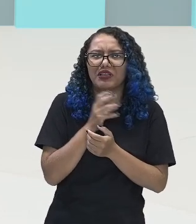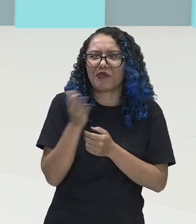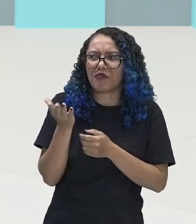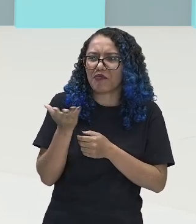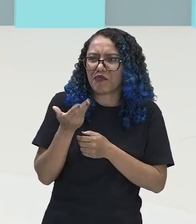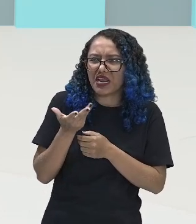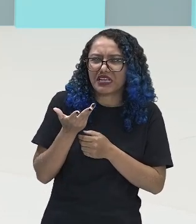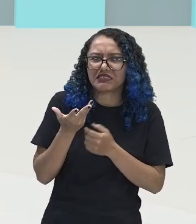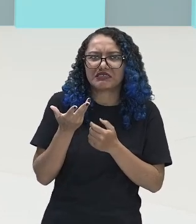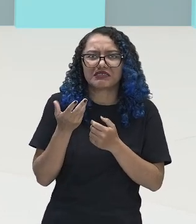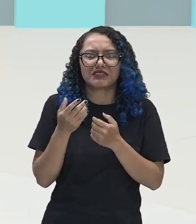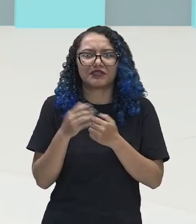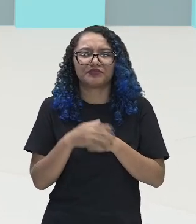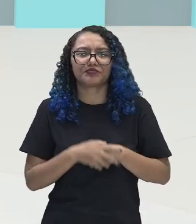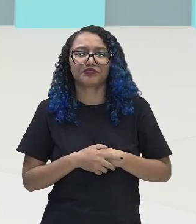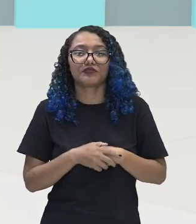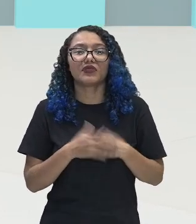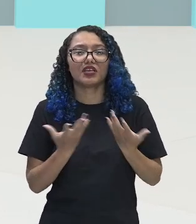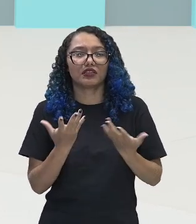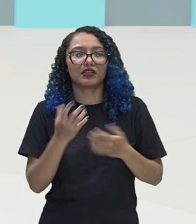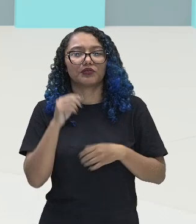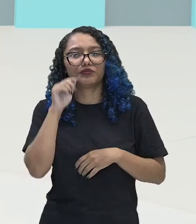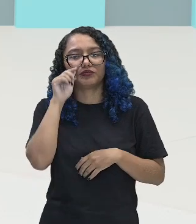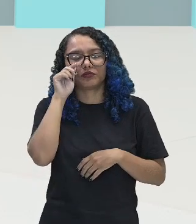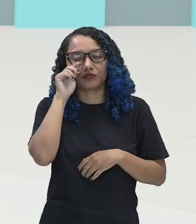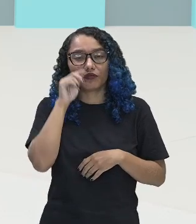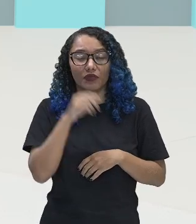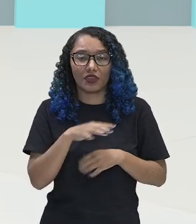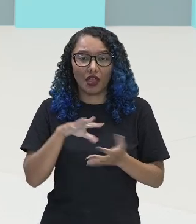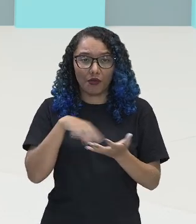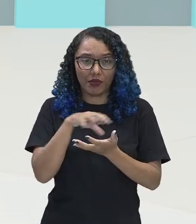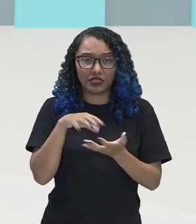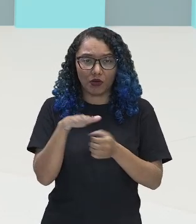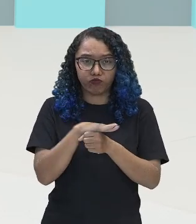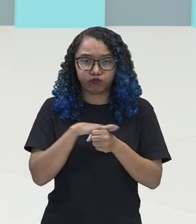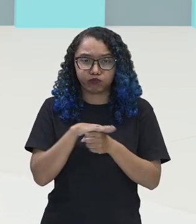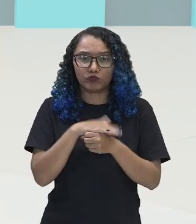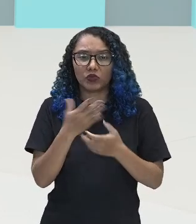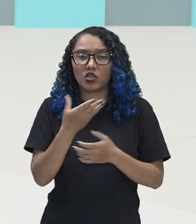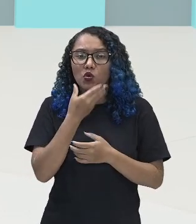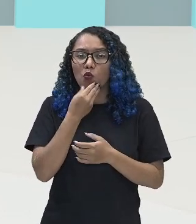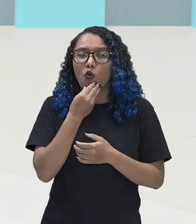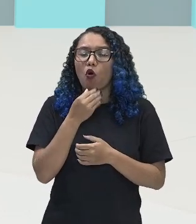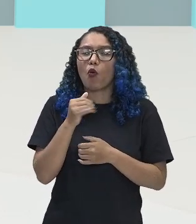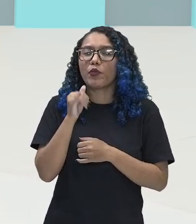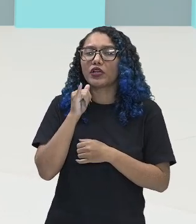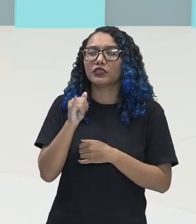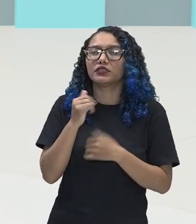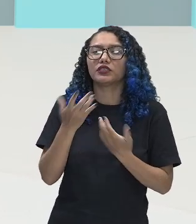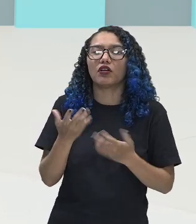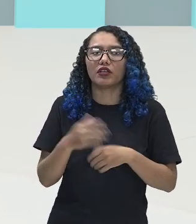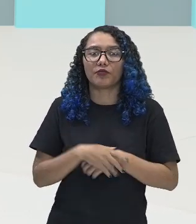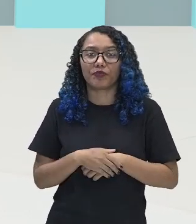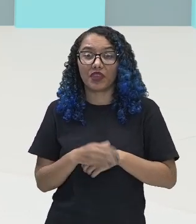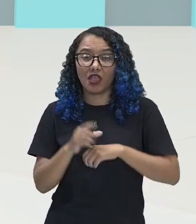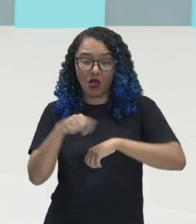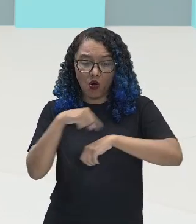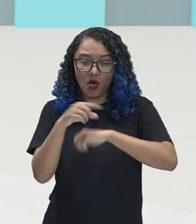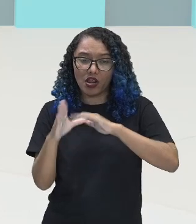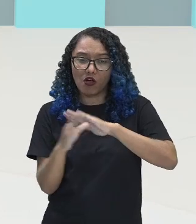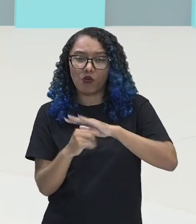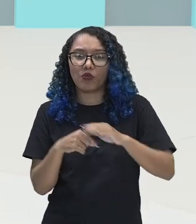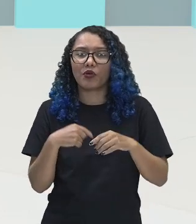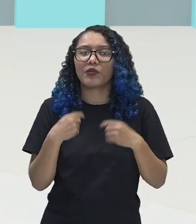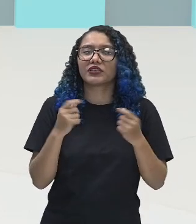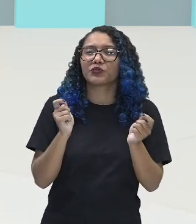praça estava cheia quando o homem falou: eu roubo as horas para lhes dar tempo. Tempo de aprender a usar